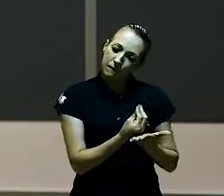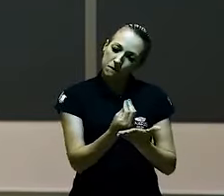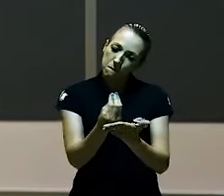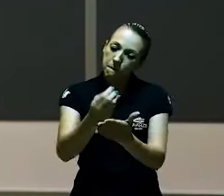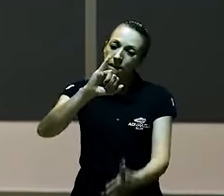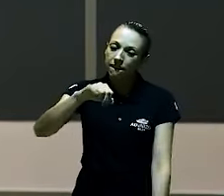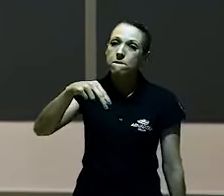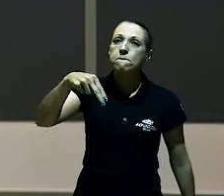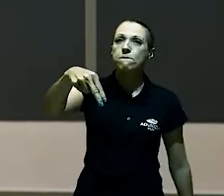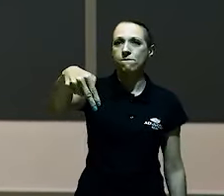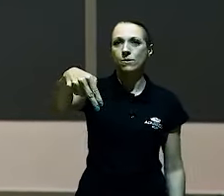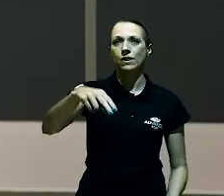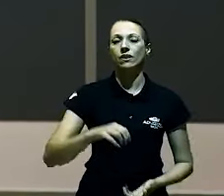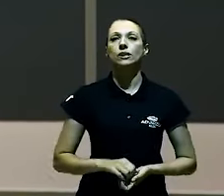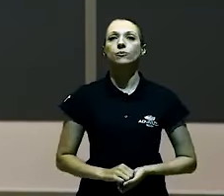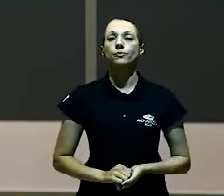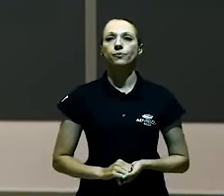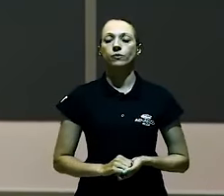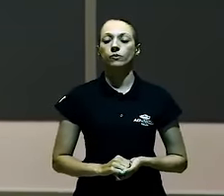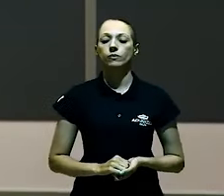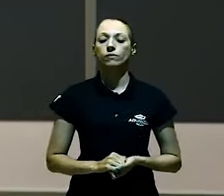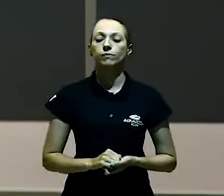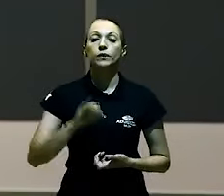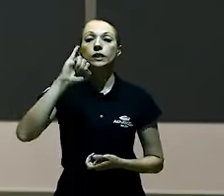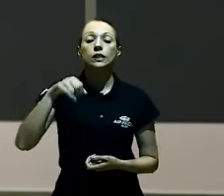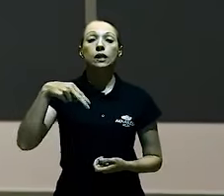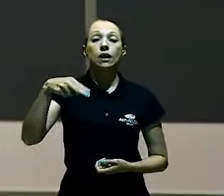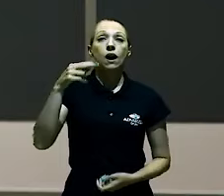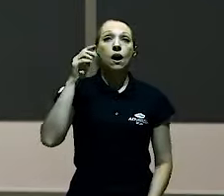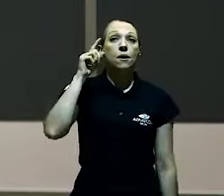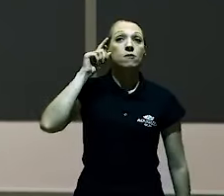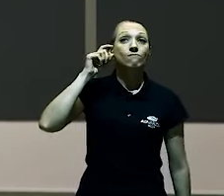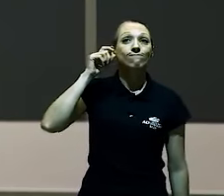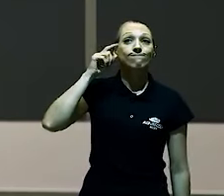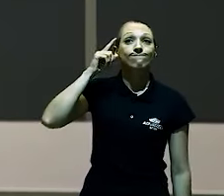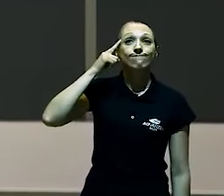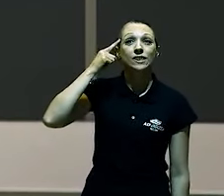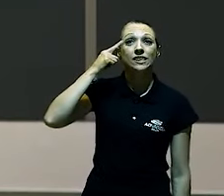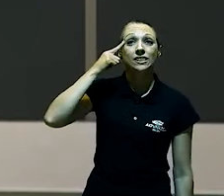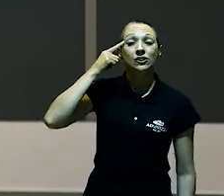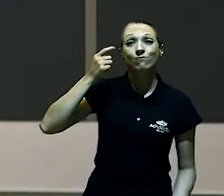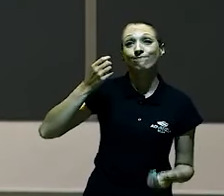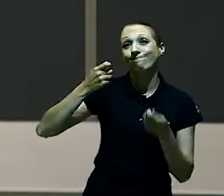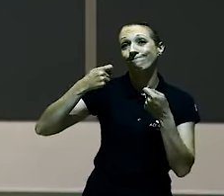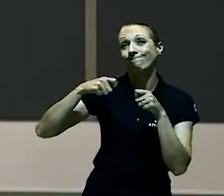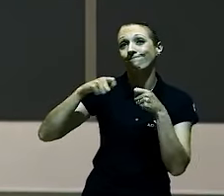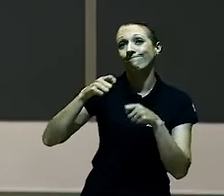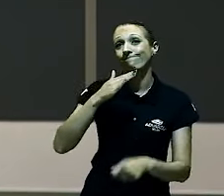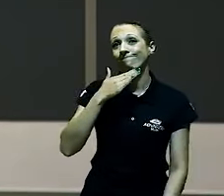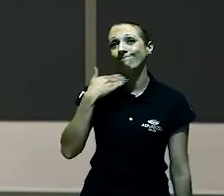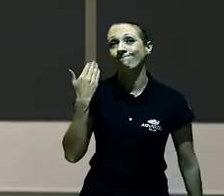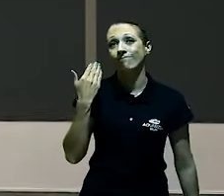Jonas estava dizendo: eu preciso morrer, e Deus estava dizendo: não, você precisa viver. O que você precisa não é morrer, o que você precisa é entender a minha